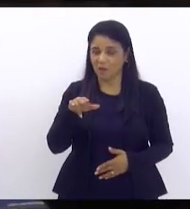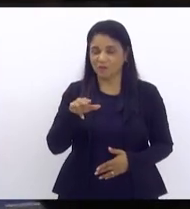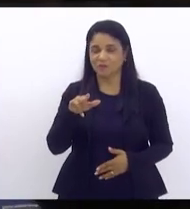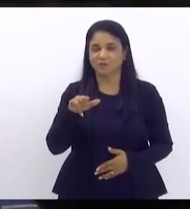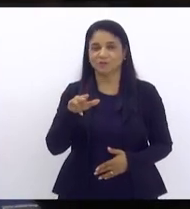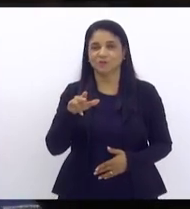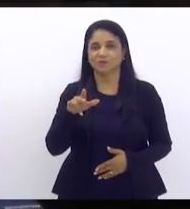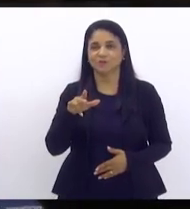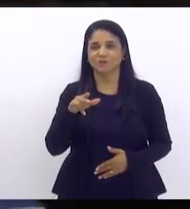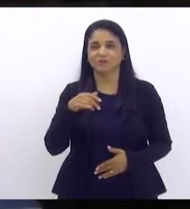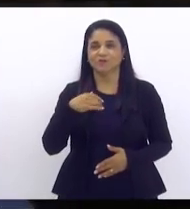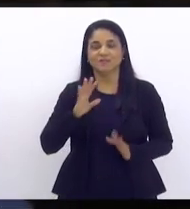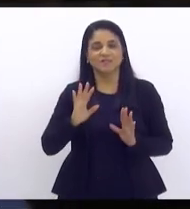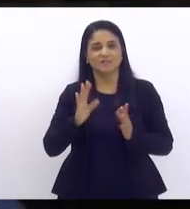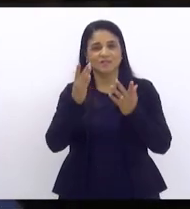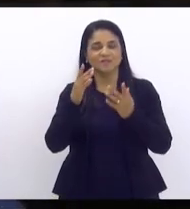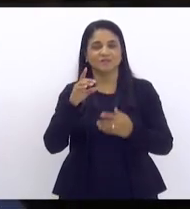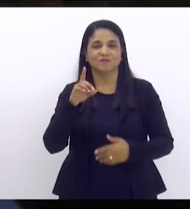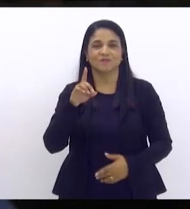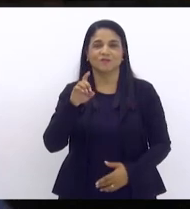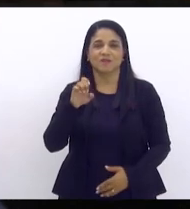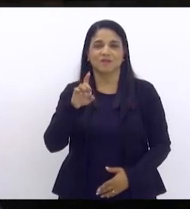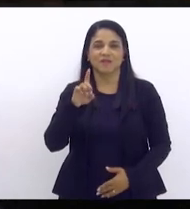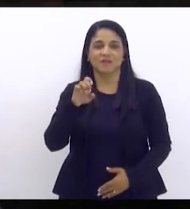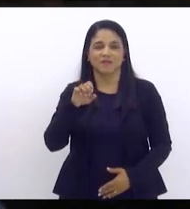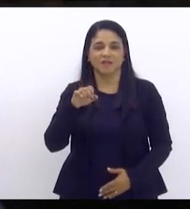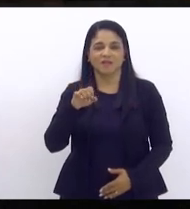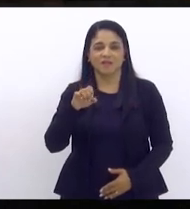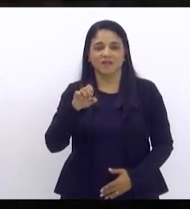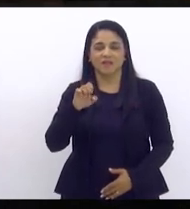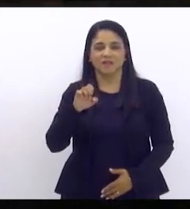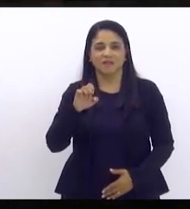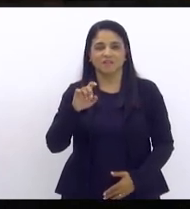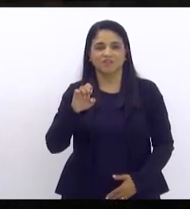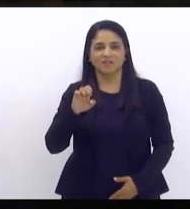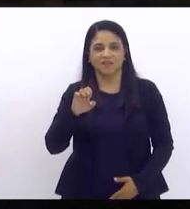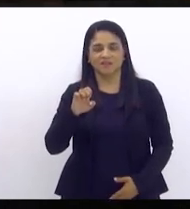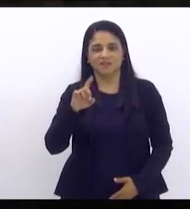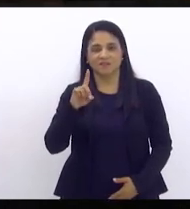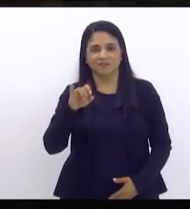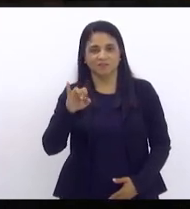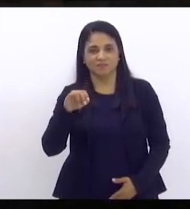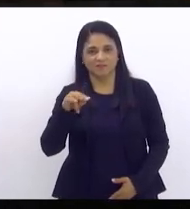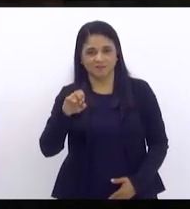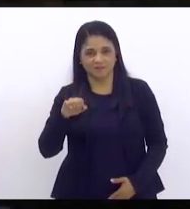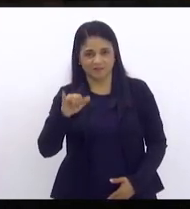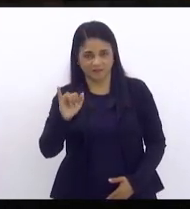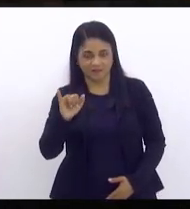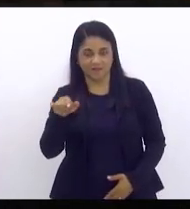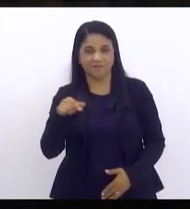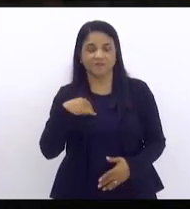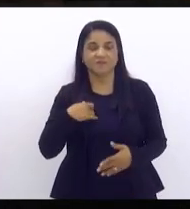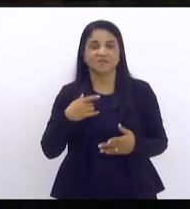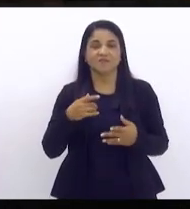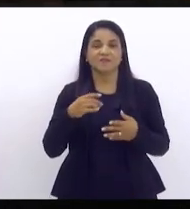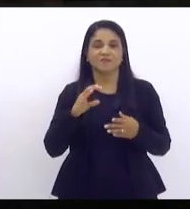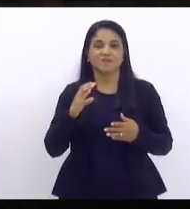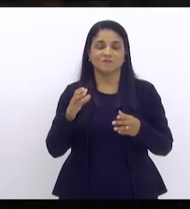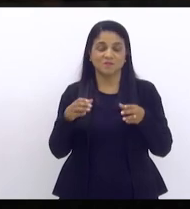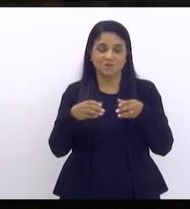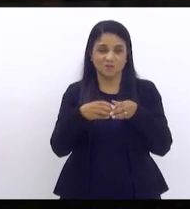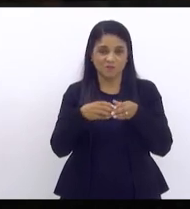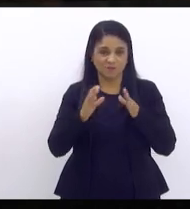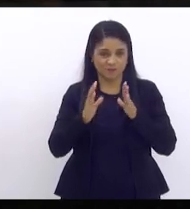saúdo Dom Ednei. É importante, e nós como Renovação Carismática Católica, só nos